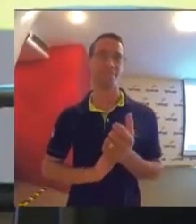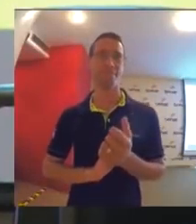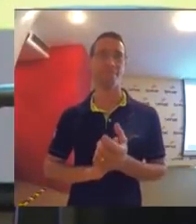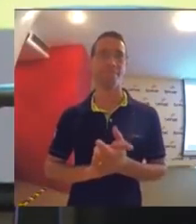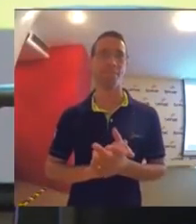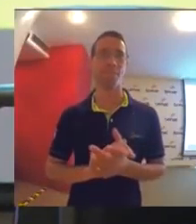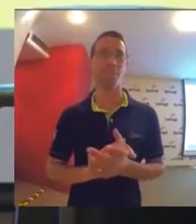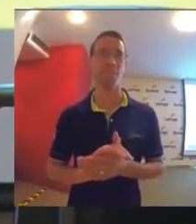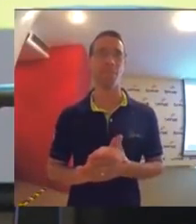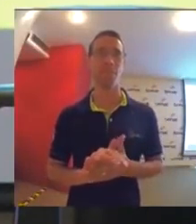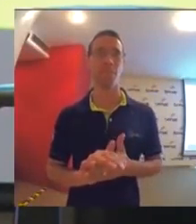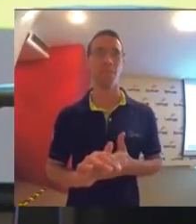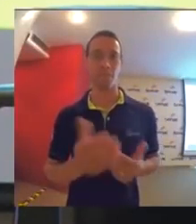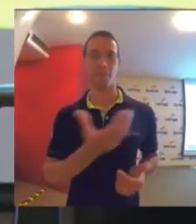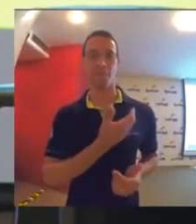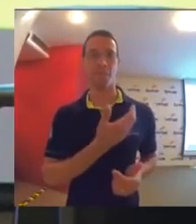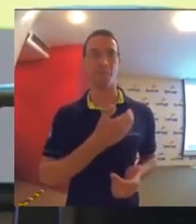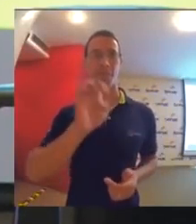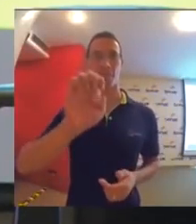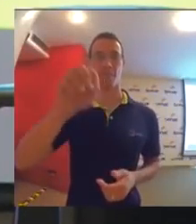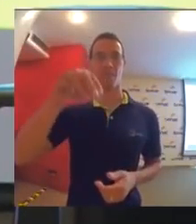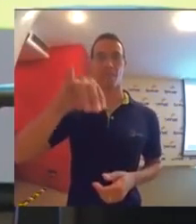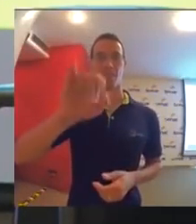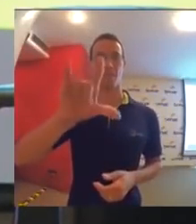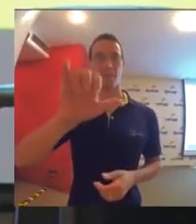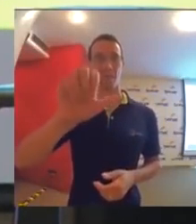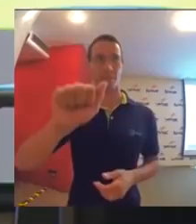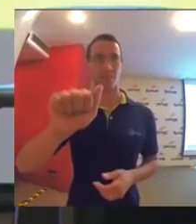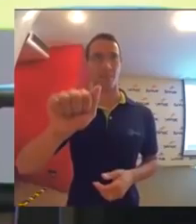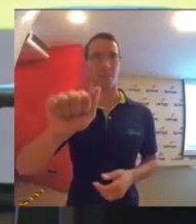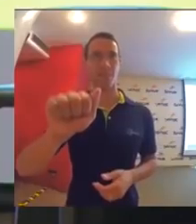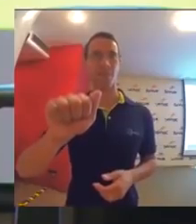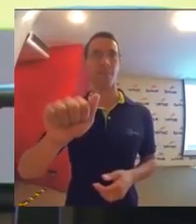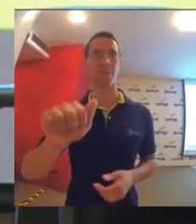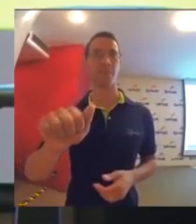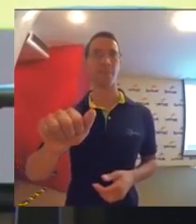A minha amiga Emília Cipriano, que foi, ainda até há pouco,